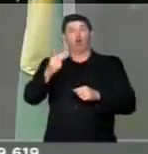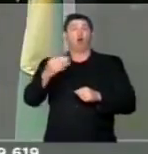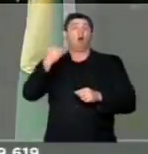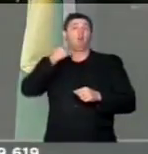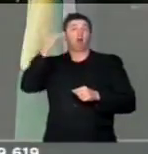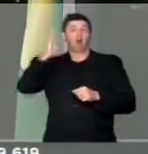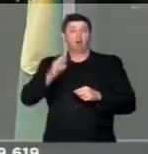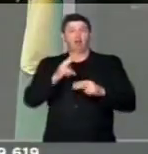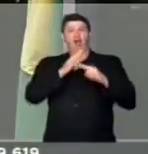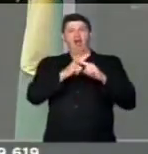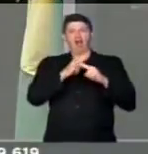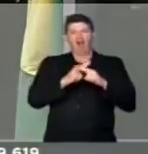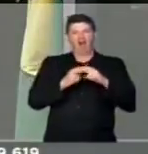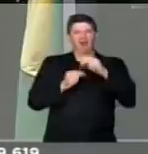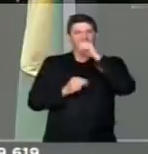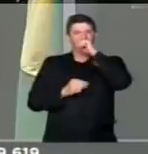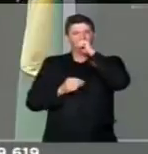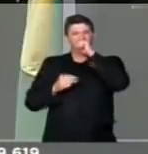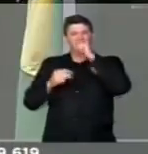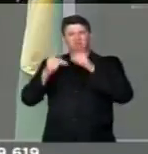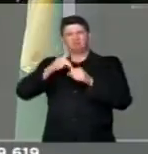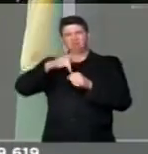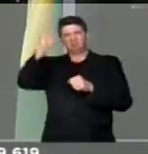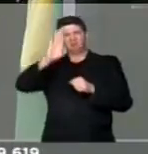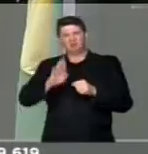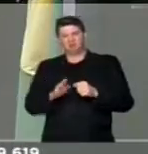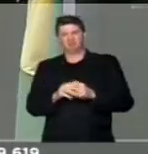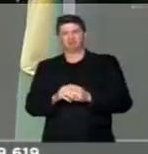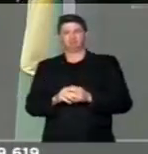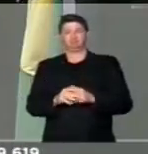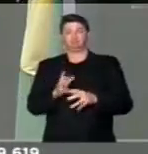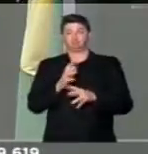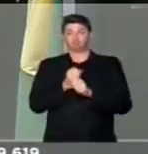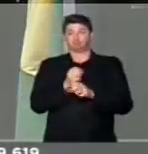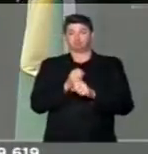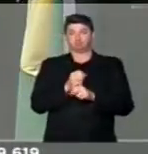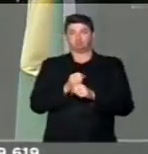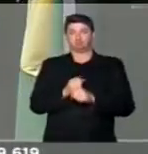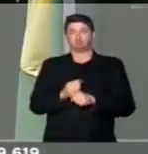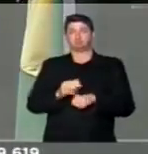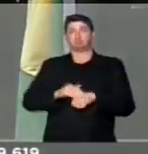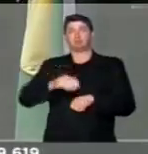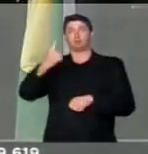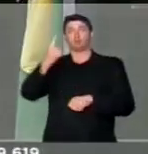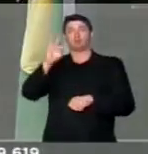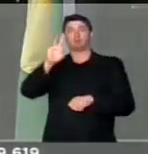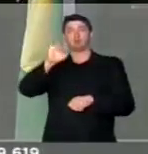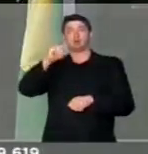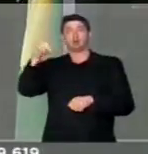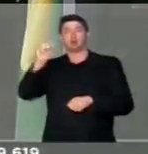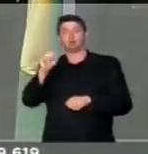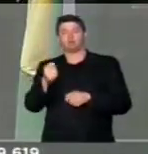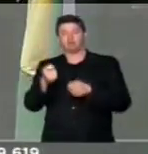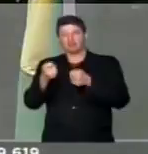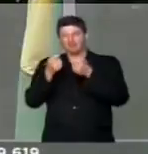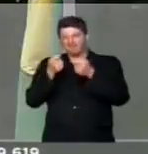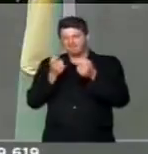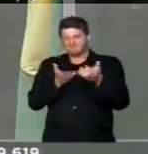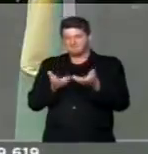Caixa Econômica, Petrobras, um orçamento trilionário, tentou de